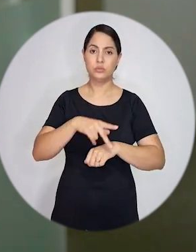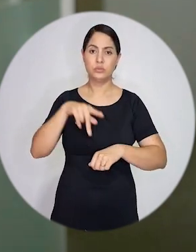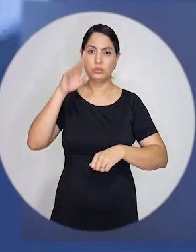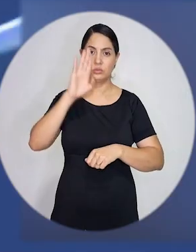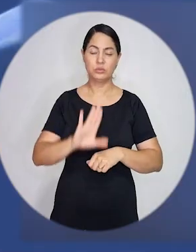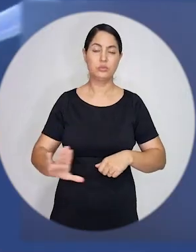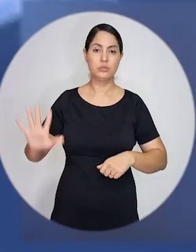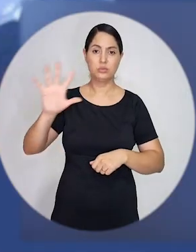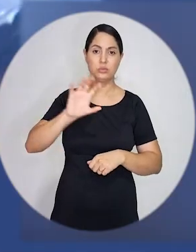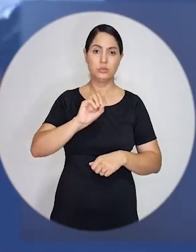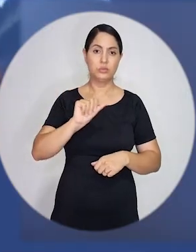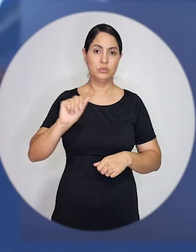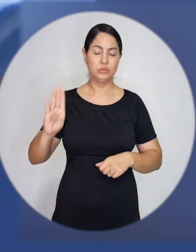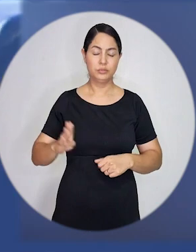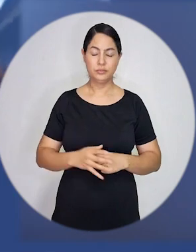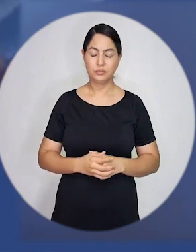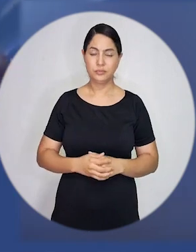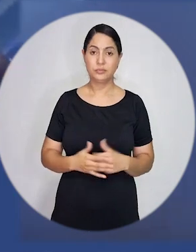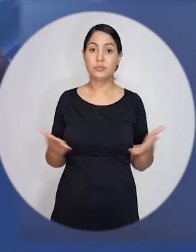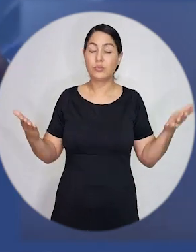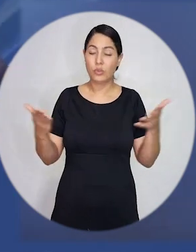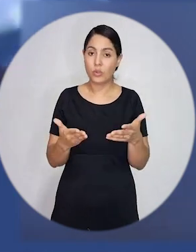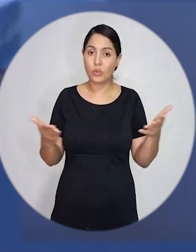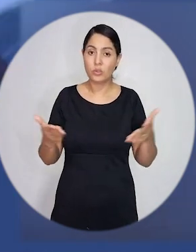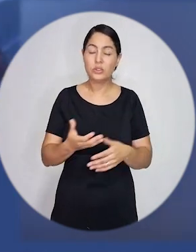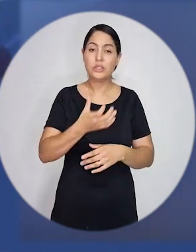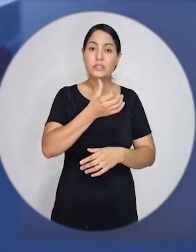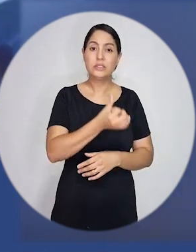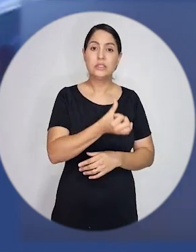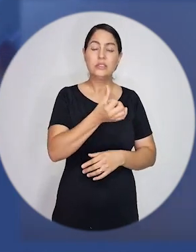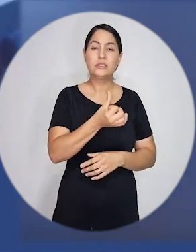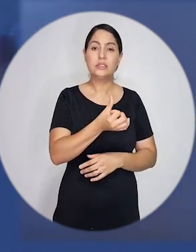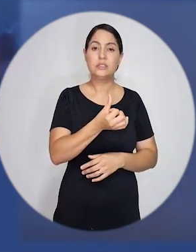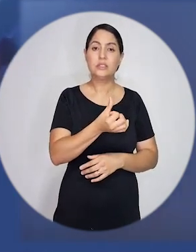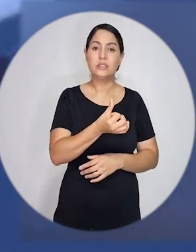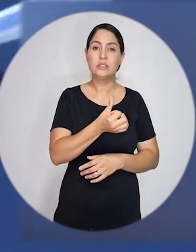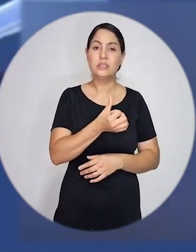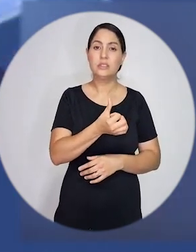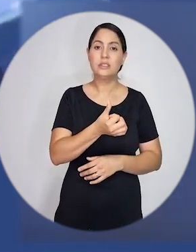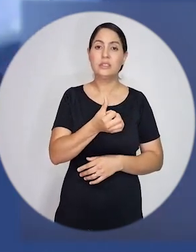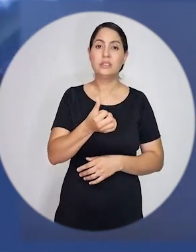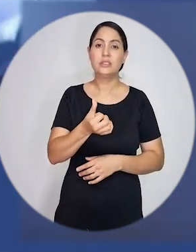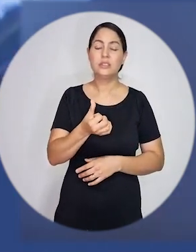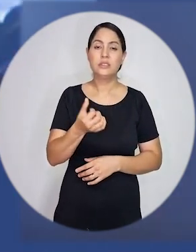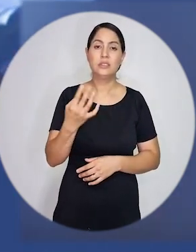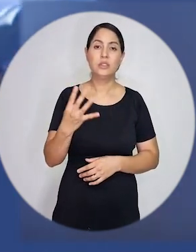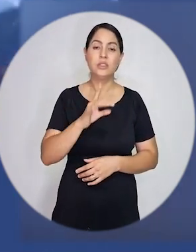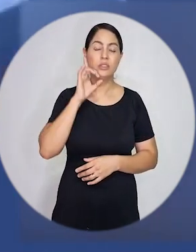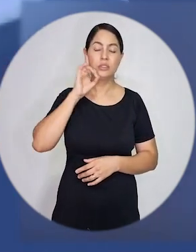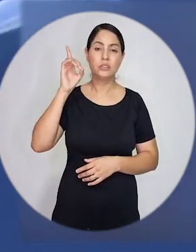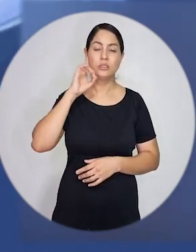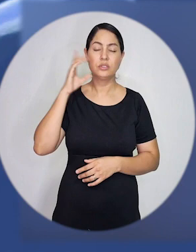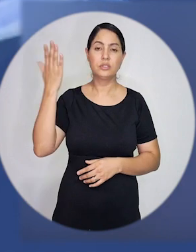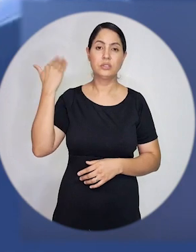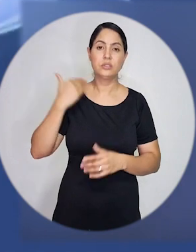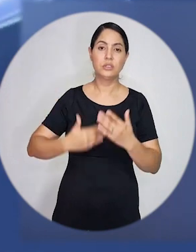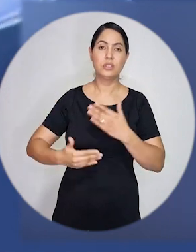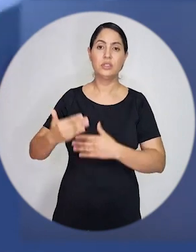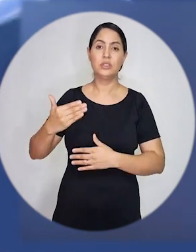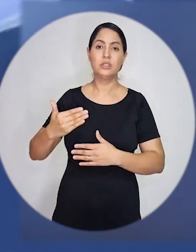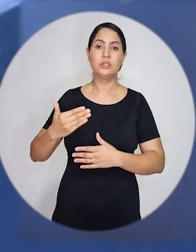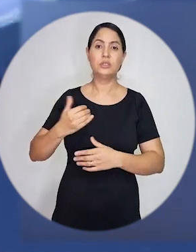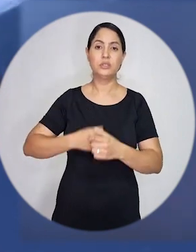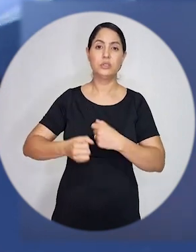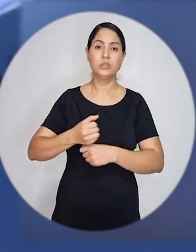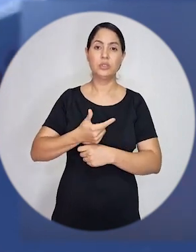entidade. Hoje completamos 664 dias desde 1º de fevereiro de 2022, quando sua gestão,